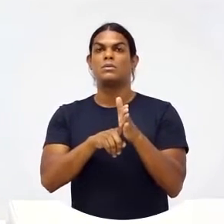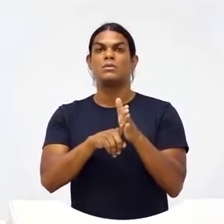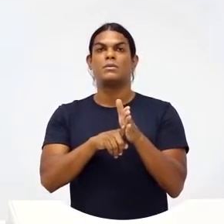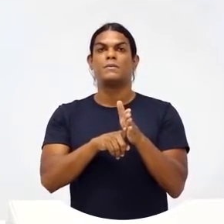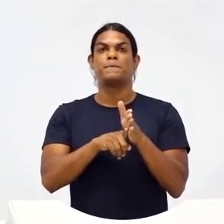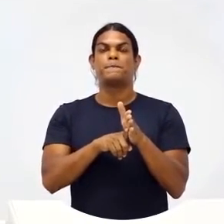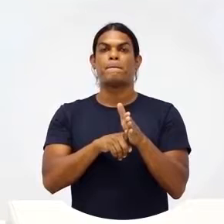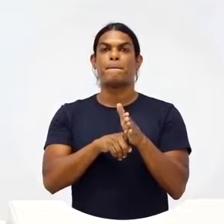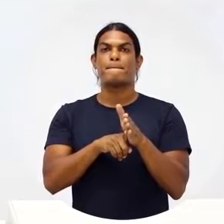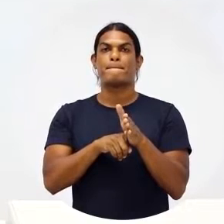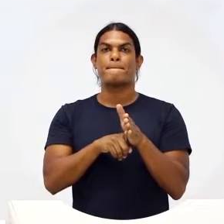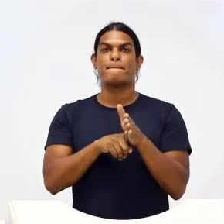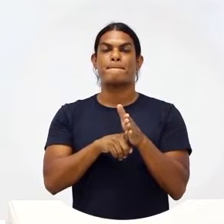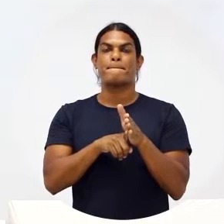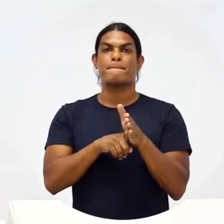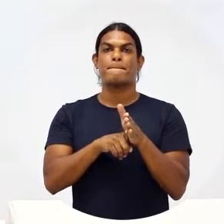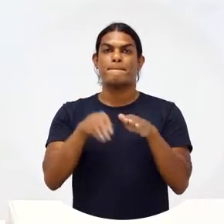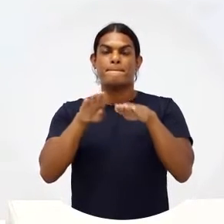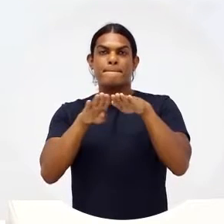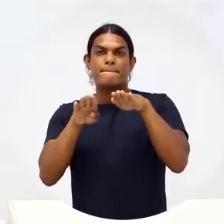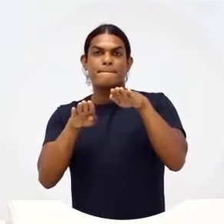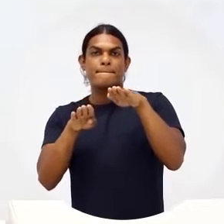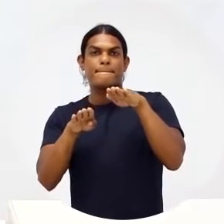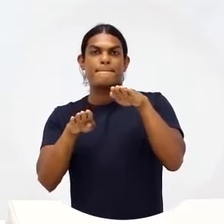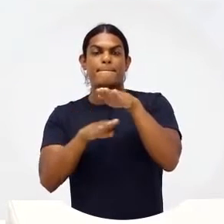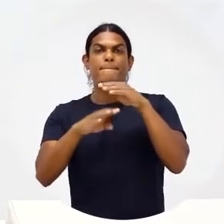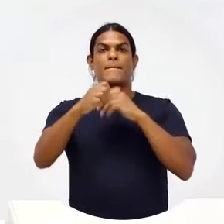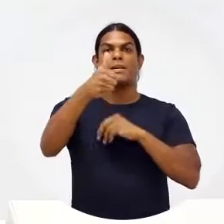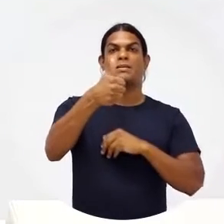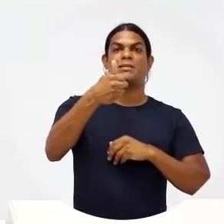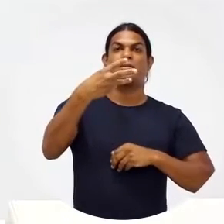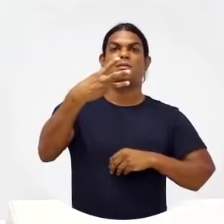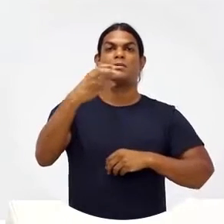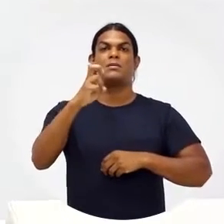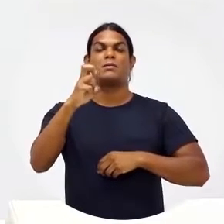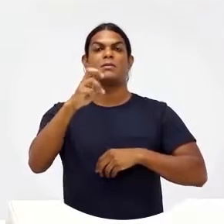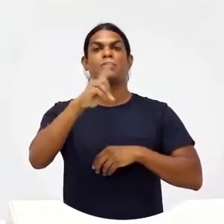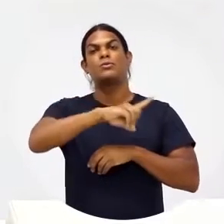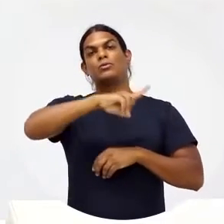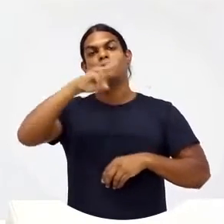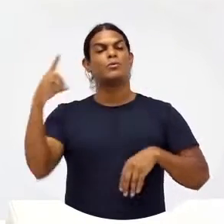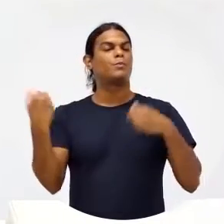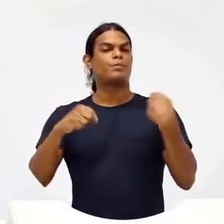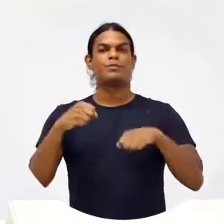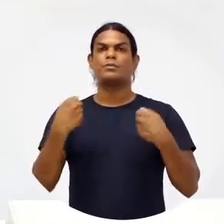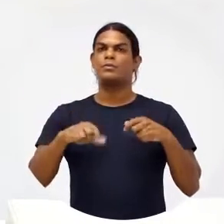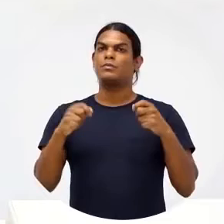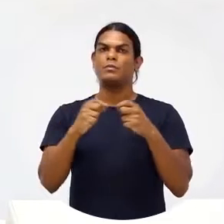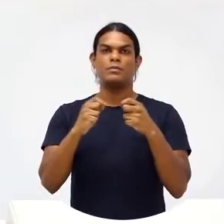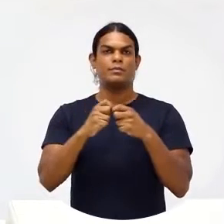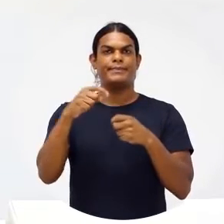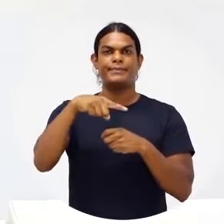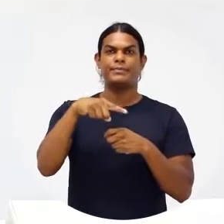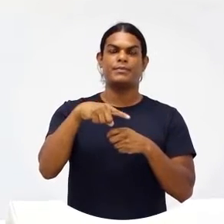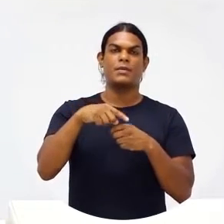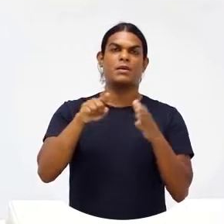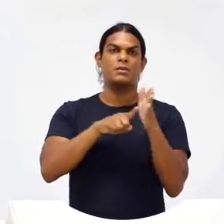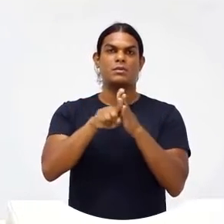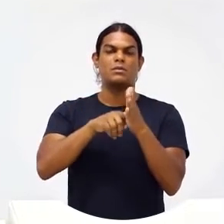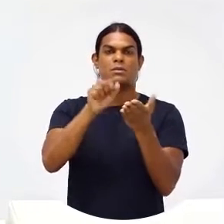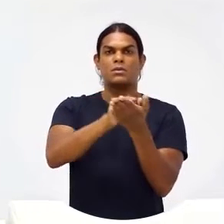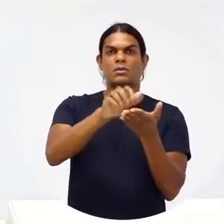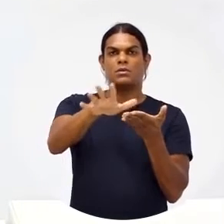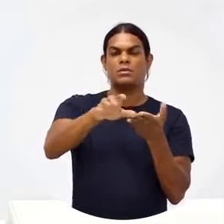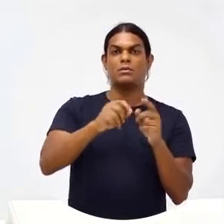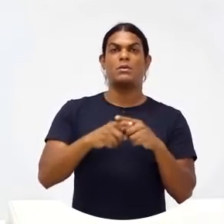de função, a menos de 135 dias, ele não precisa realizar o exame demissional. Já